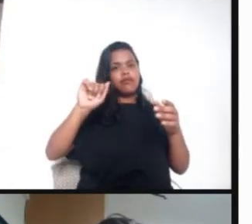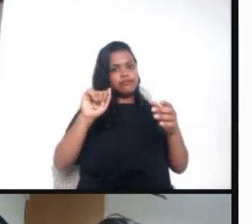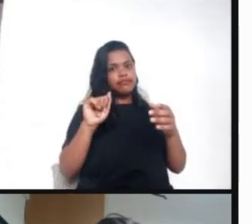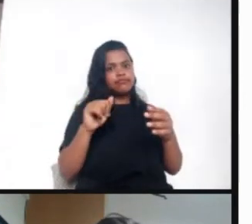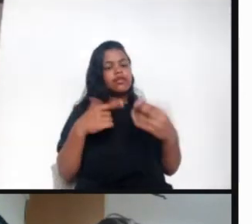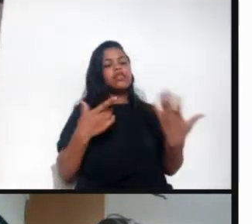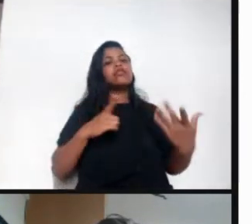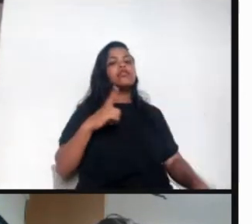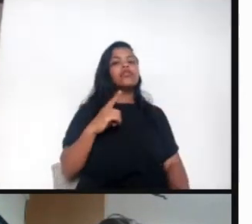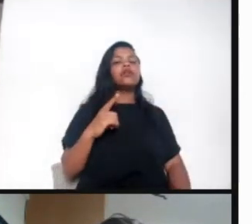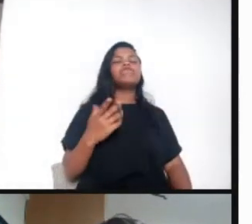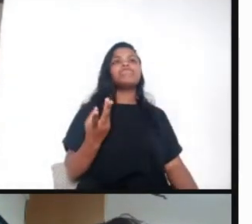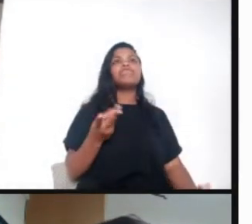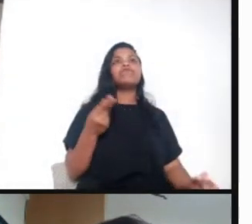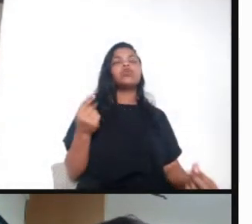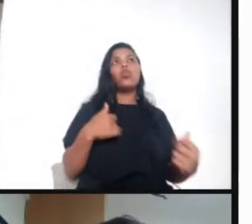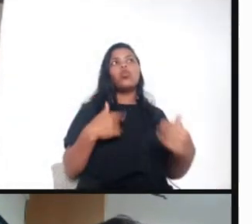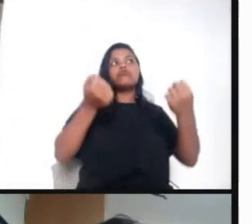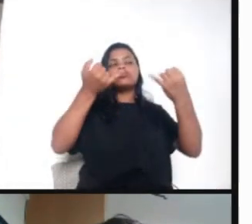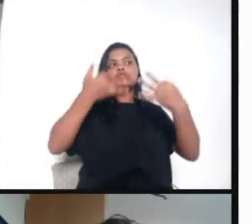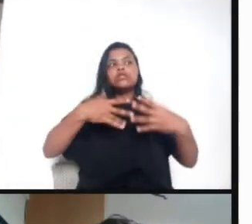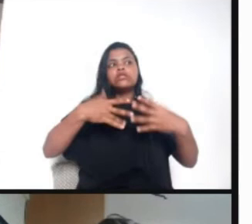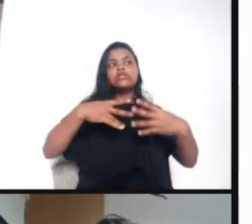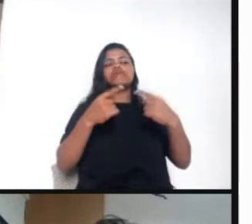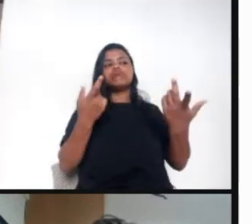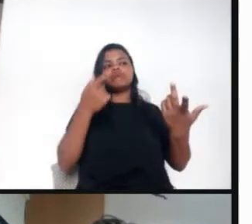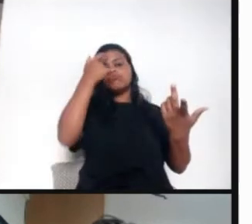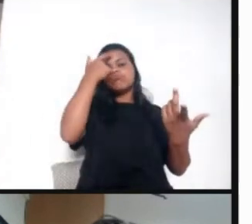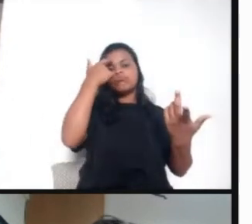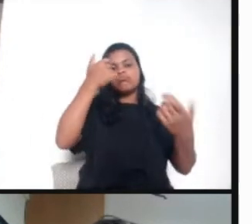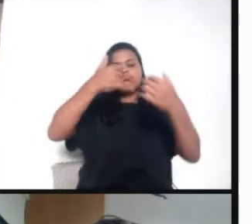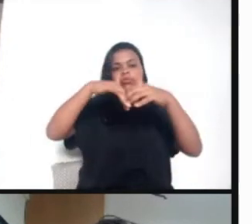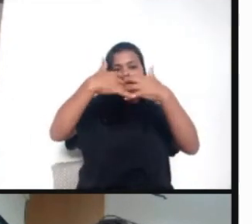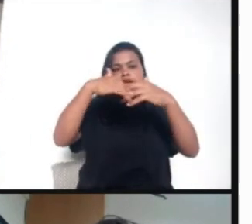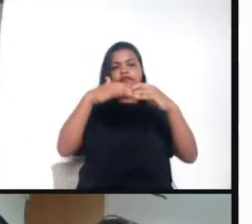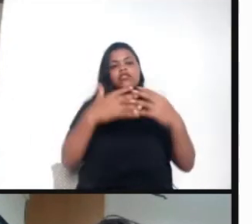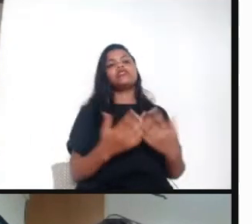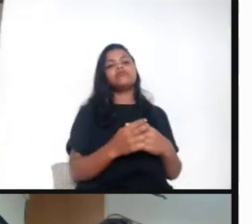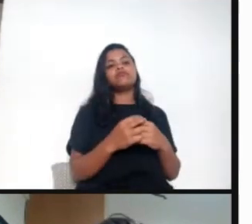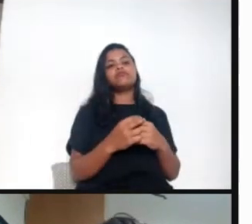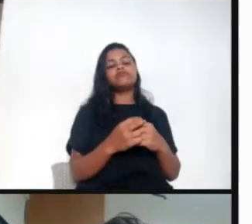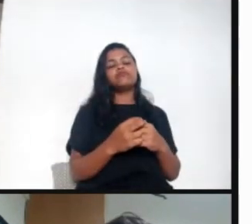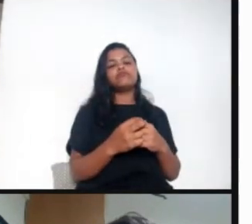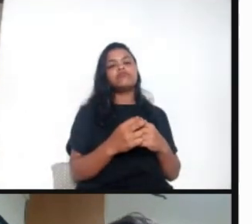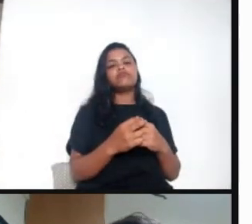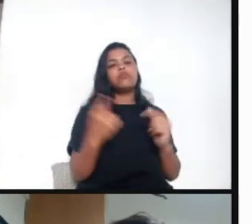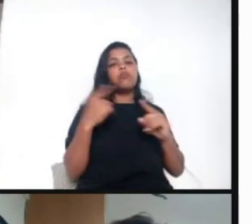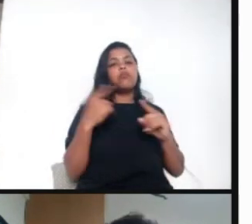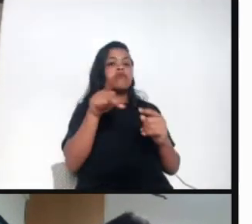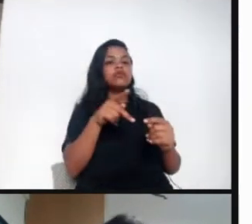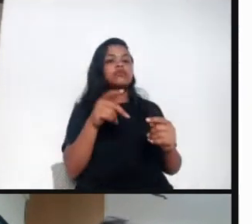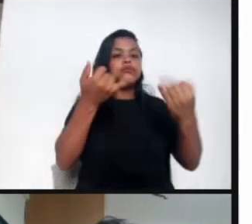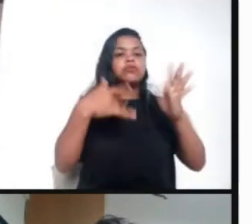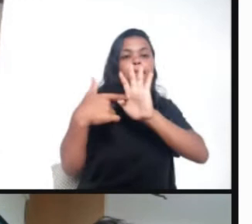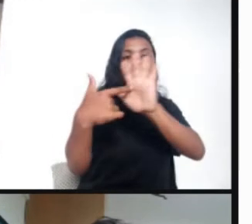uma grande discussão mundial. O grupo do professor Didier Raoult, que apresenta que a hidroxicloroquina